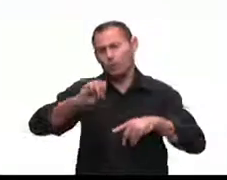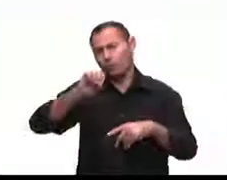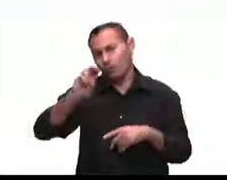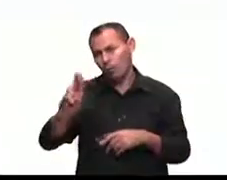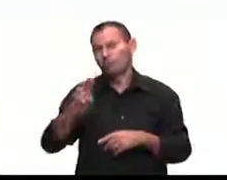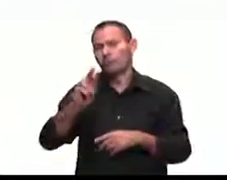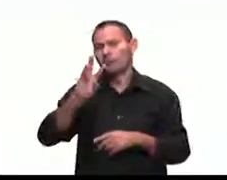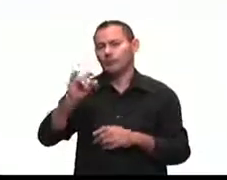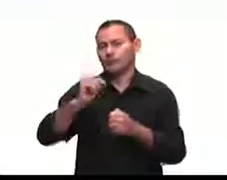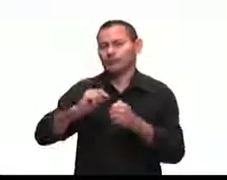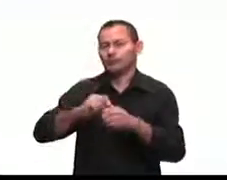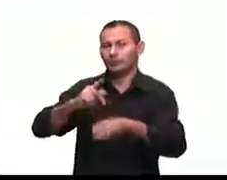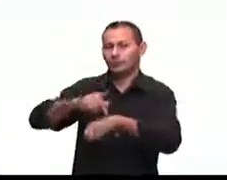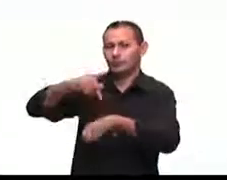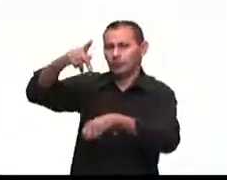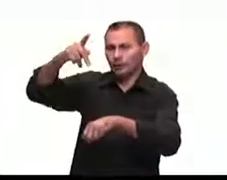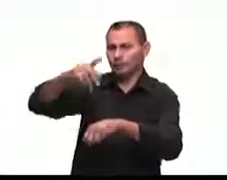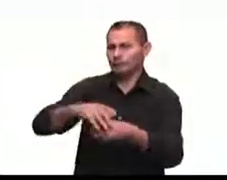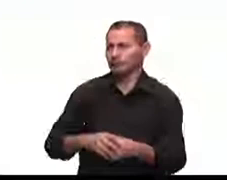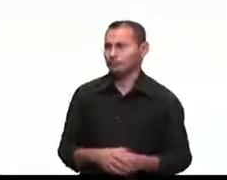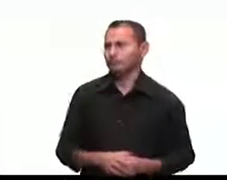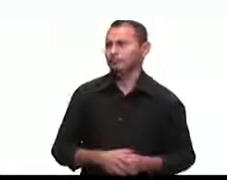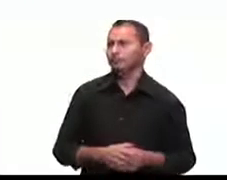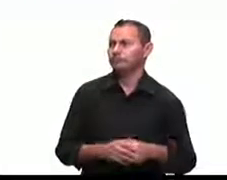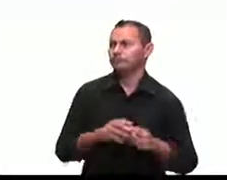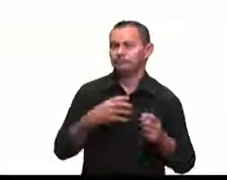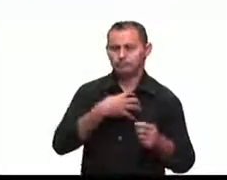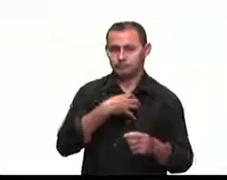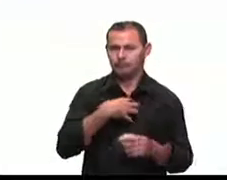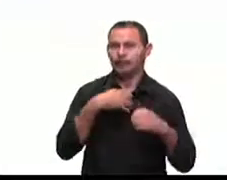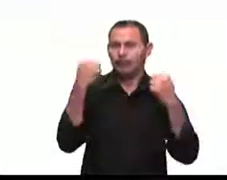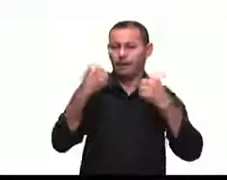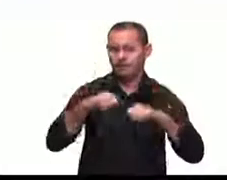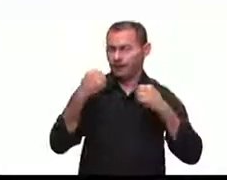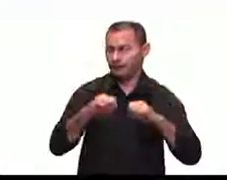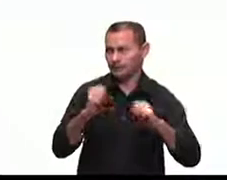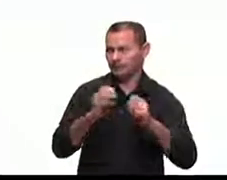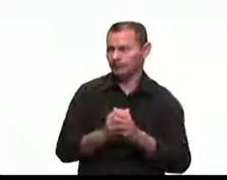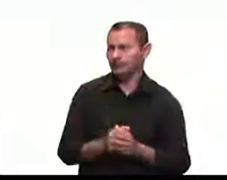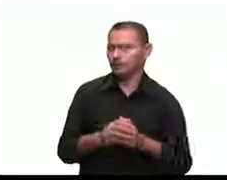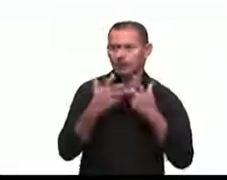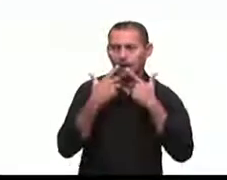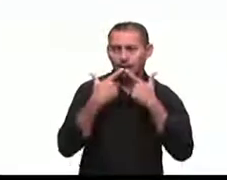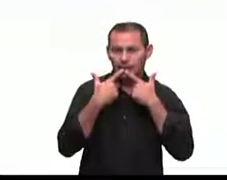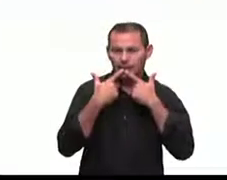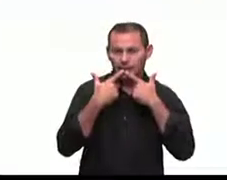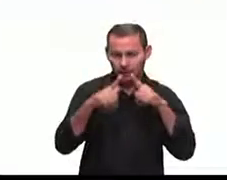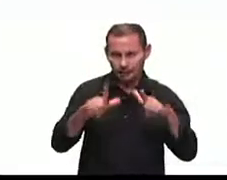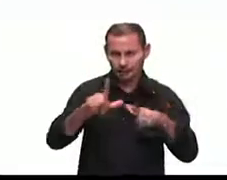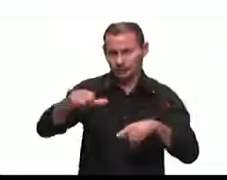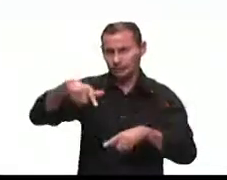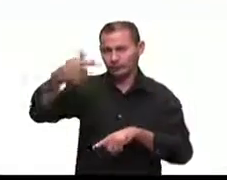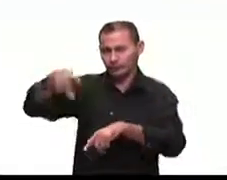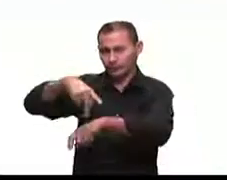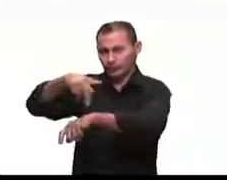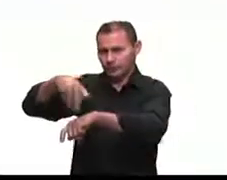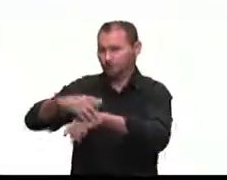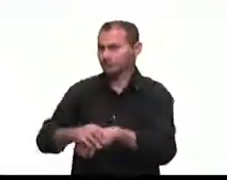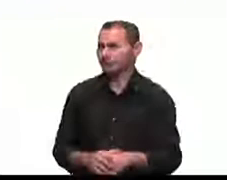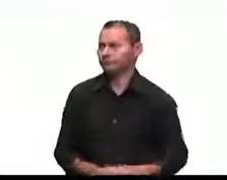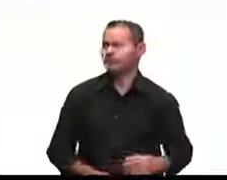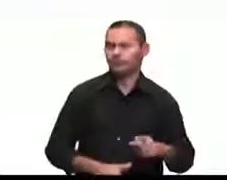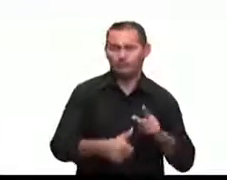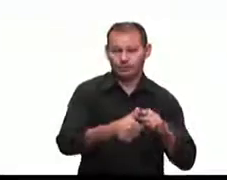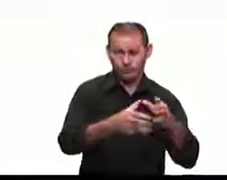repente, ele vai fazer uma pós-graduação. Então, nesse sentido, ele precisa da língua estrangeira.